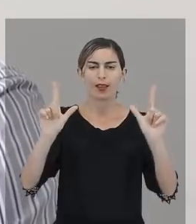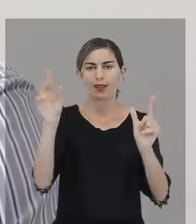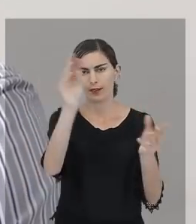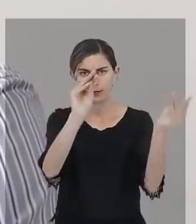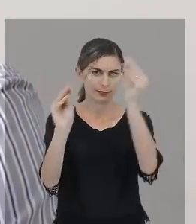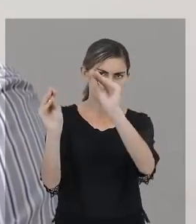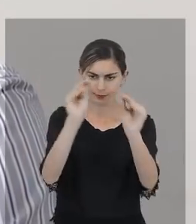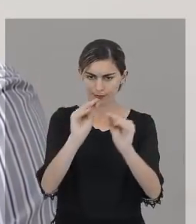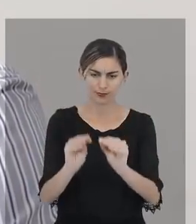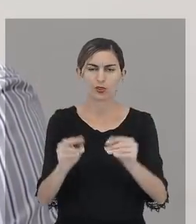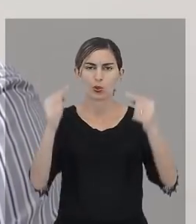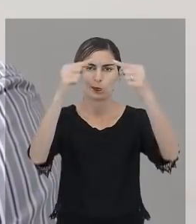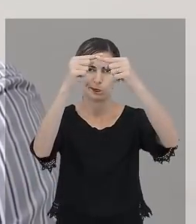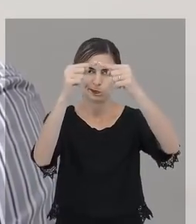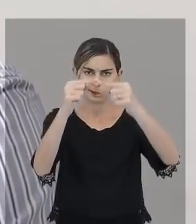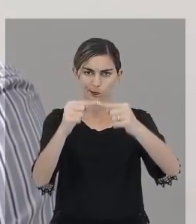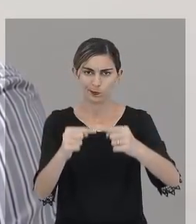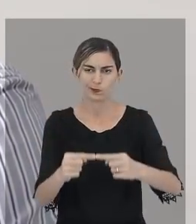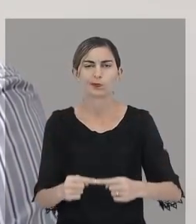tela e eles se adequem